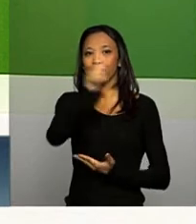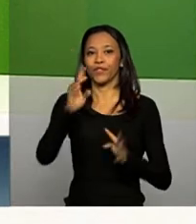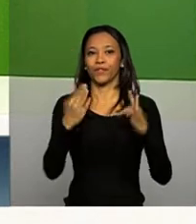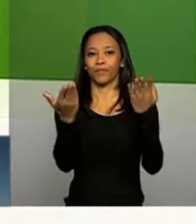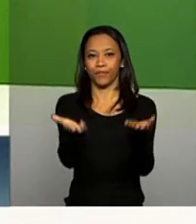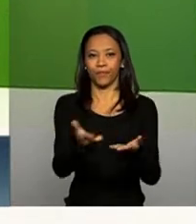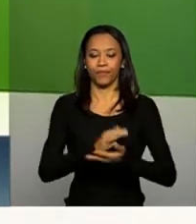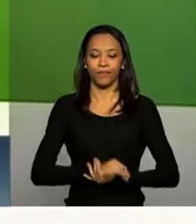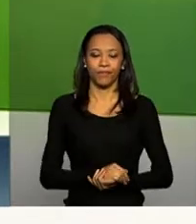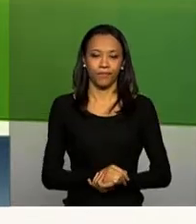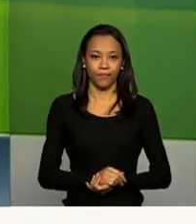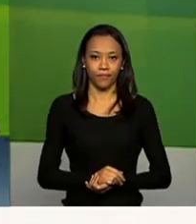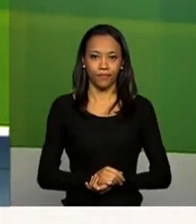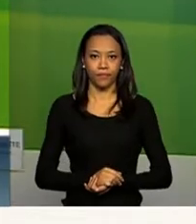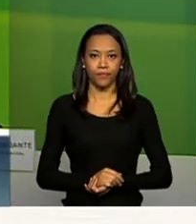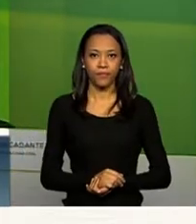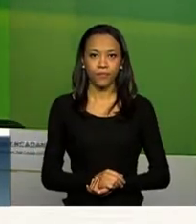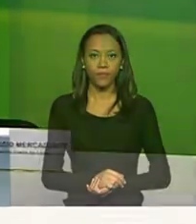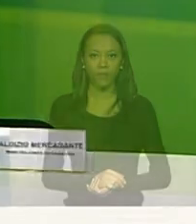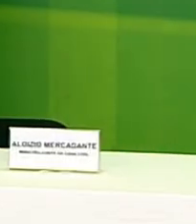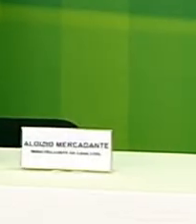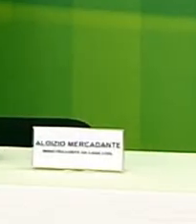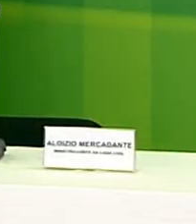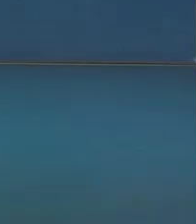vocês. Obrigado.